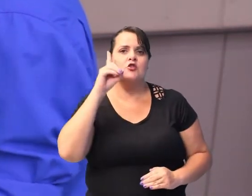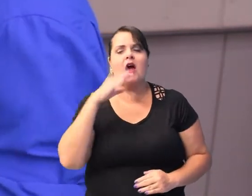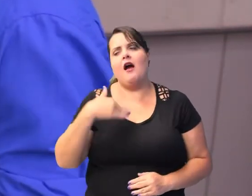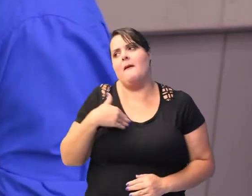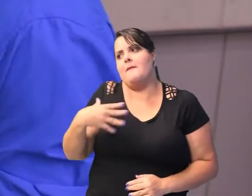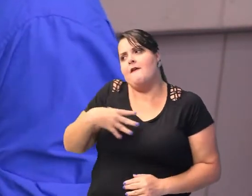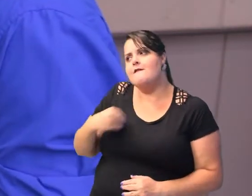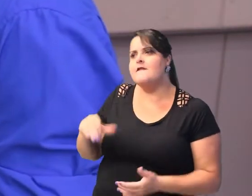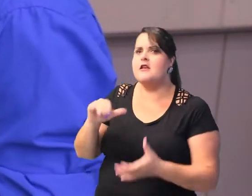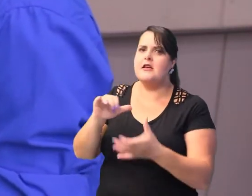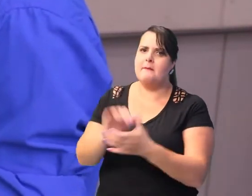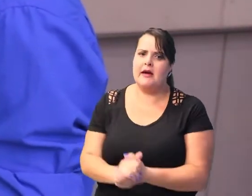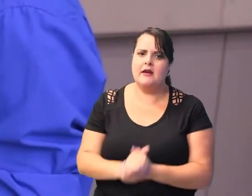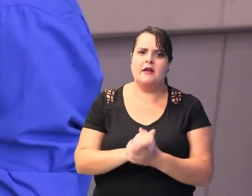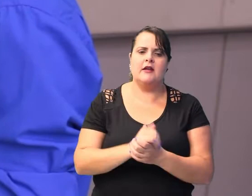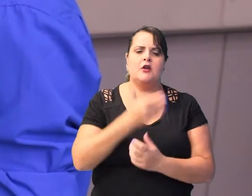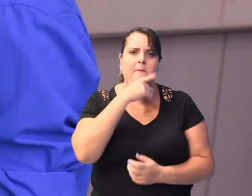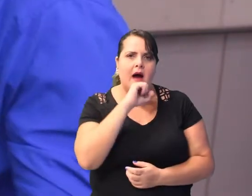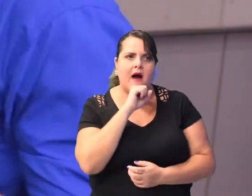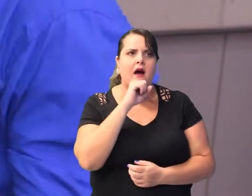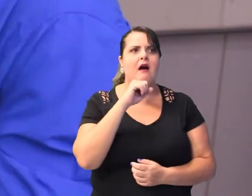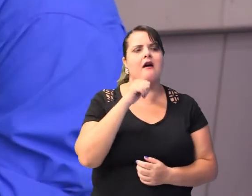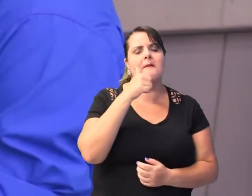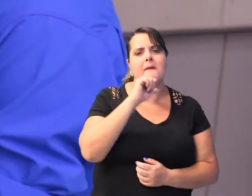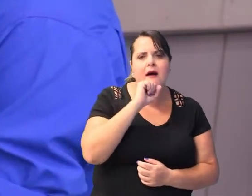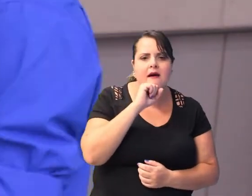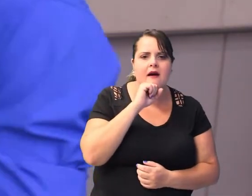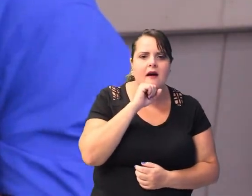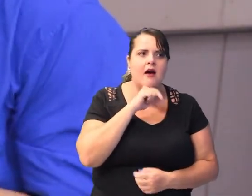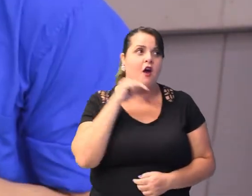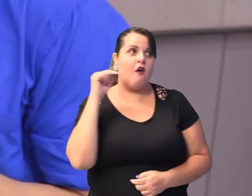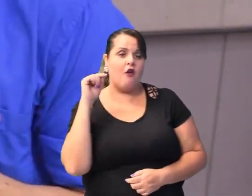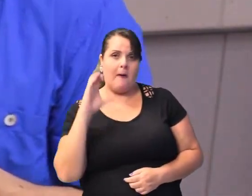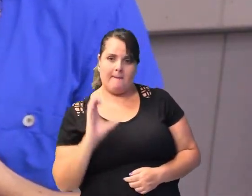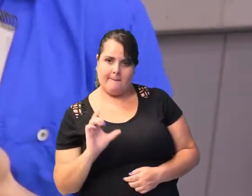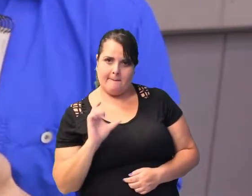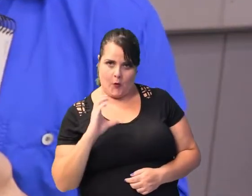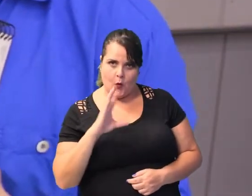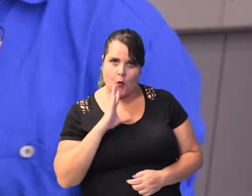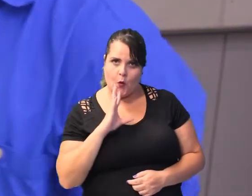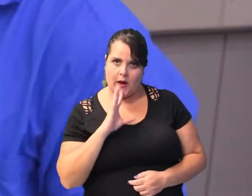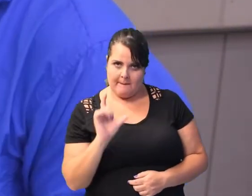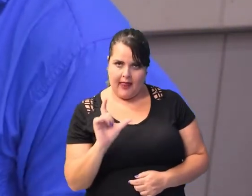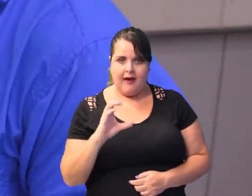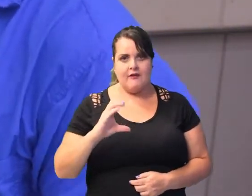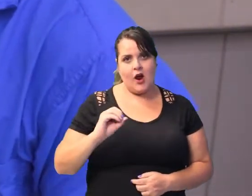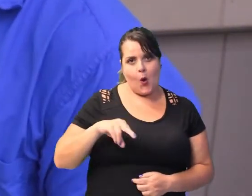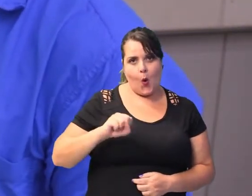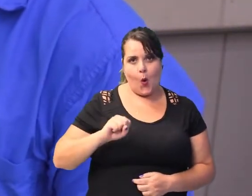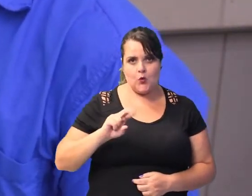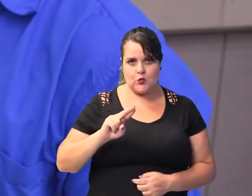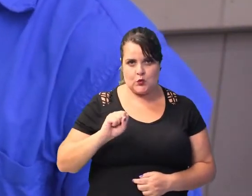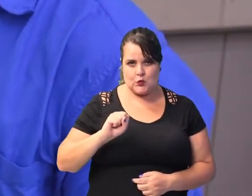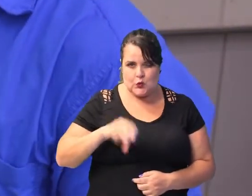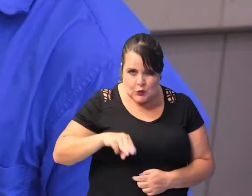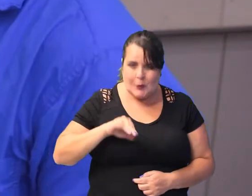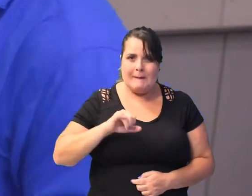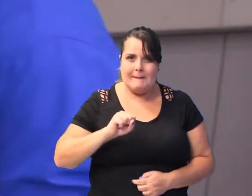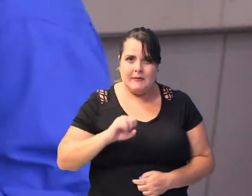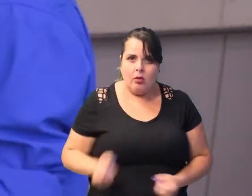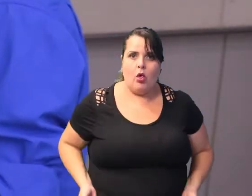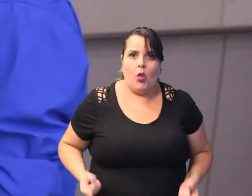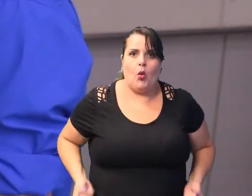minha filha meu marido meus pais consumismo você trabalha com moda você está vendo as coisas boas têm